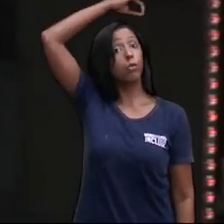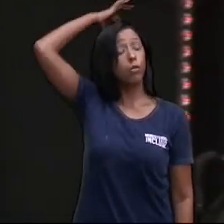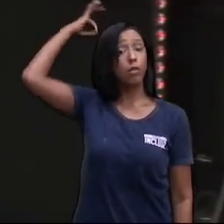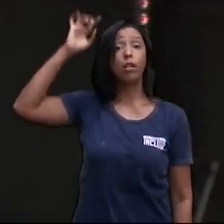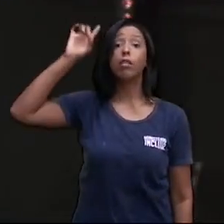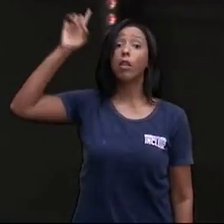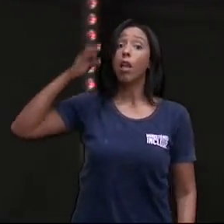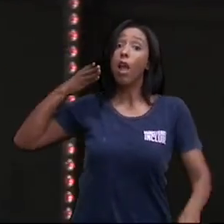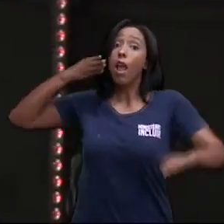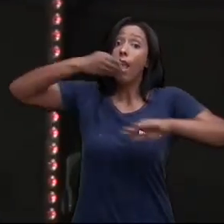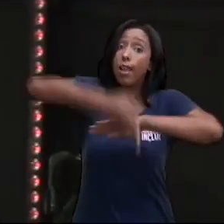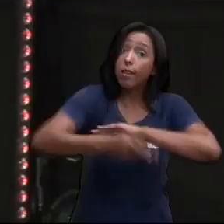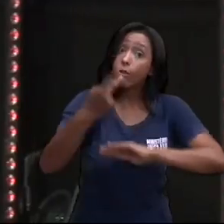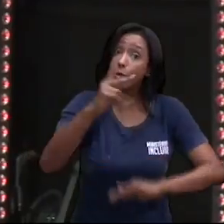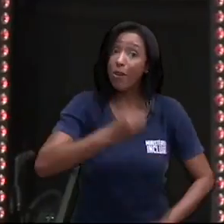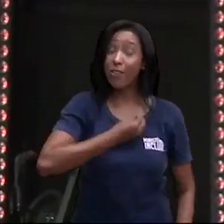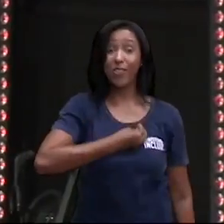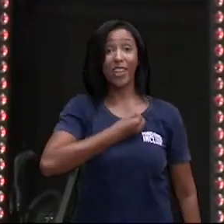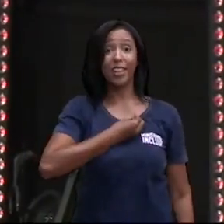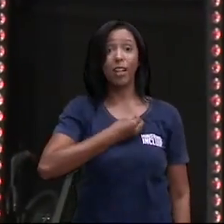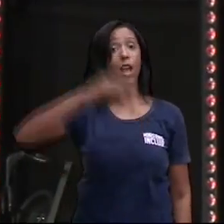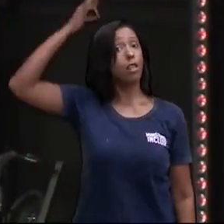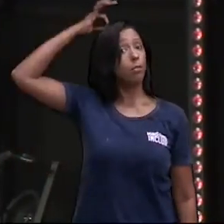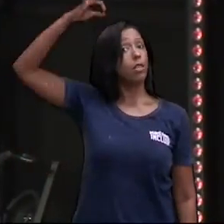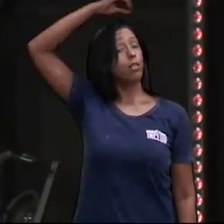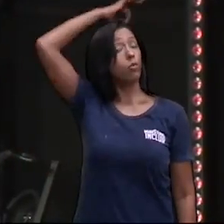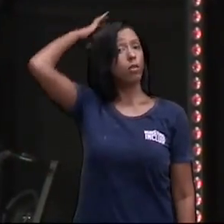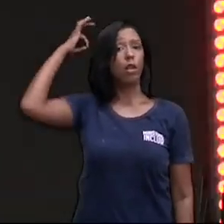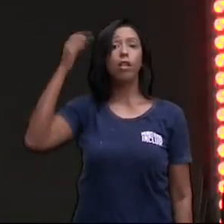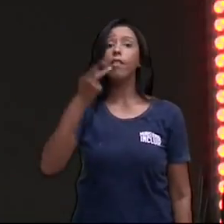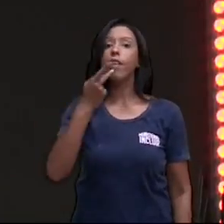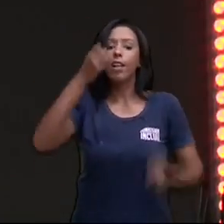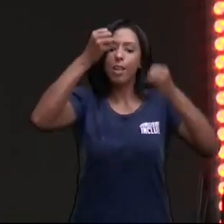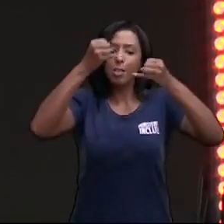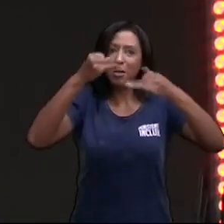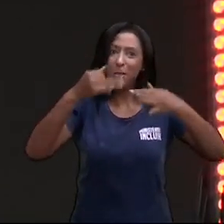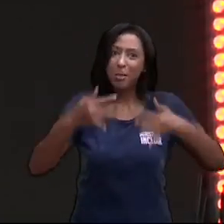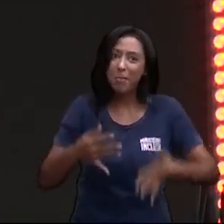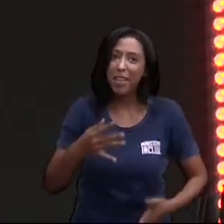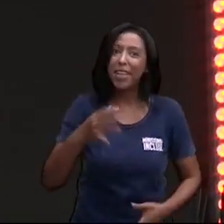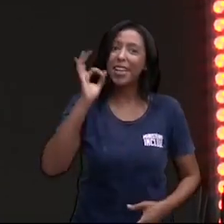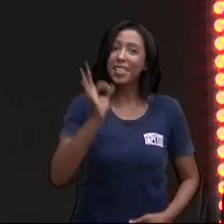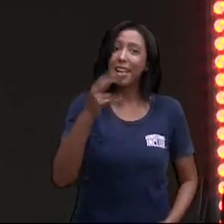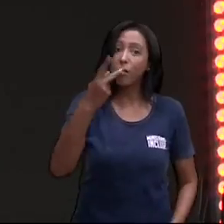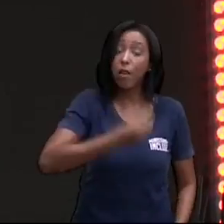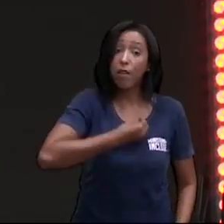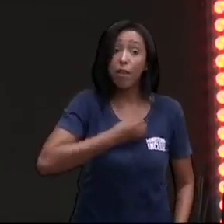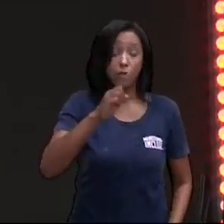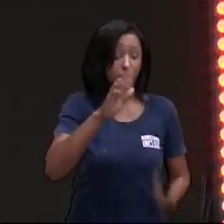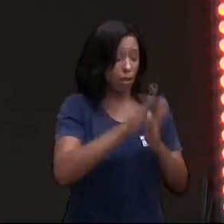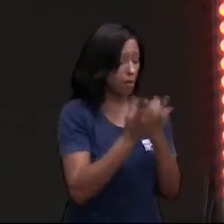o espírito santo começa a te convencer E você começa a ler a Bíblia como sendo a